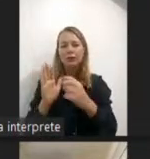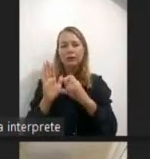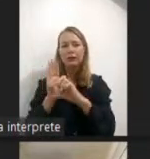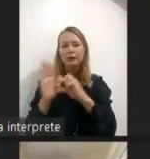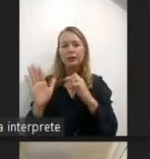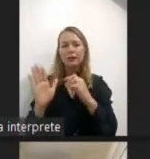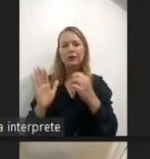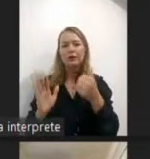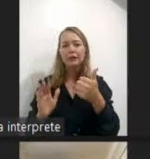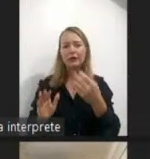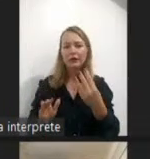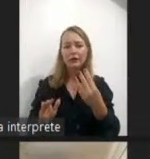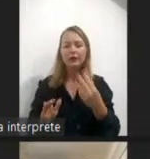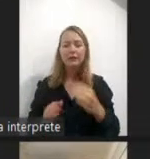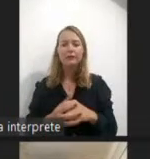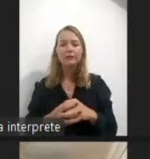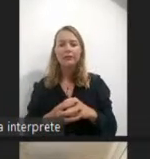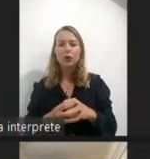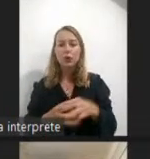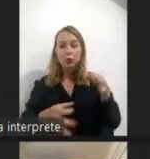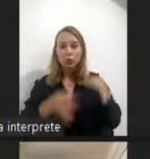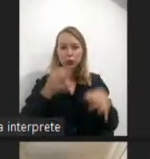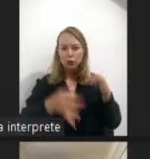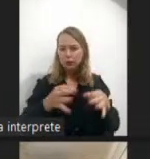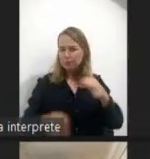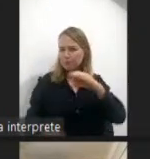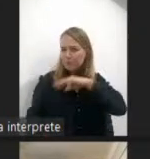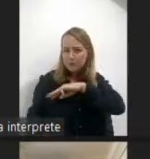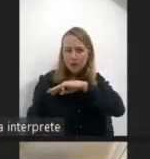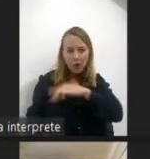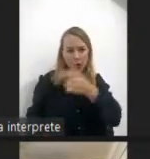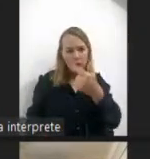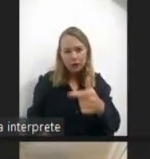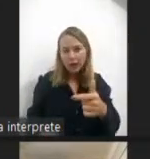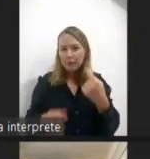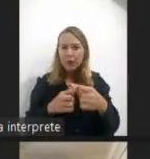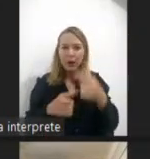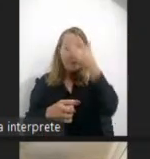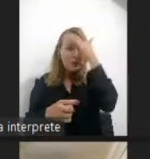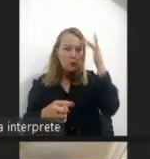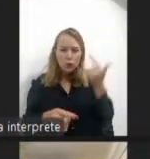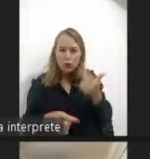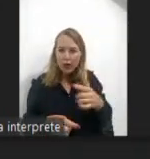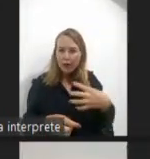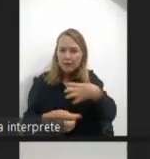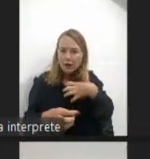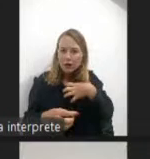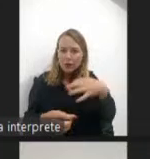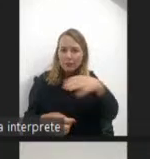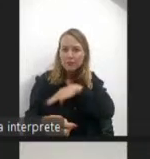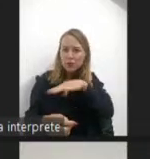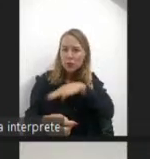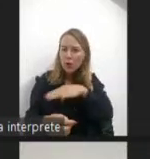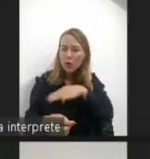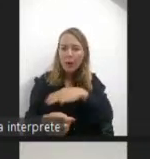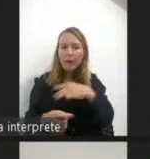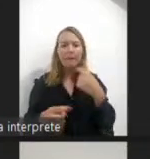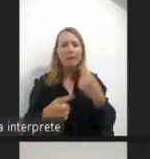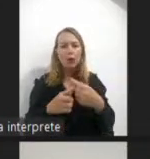sem misericórdia sobre aquele que não fez misericórdia, e a misericórdia triunfa do